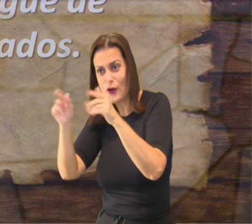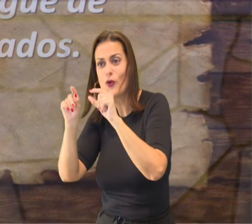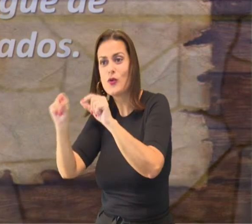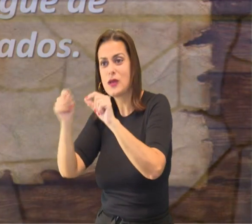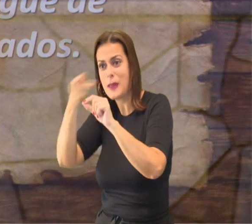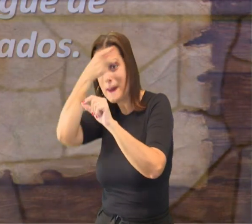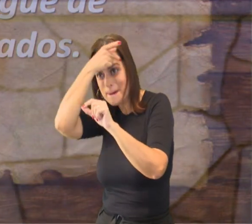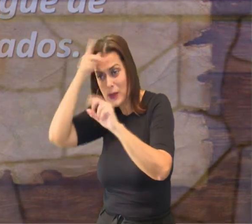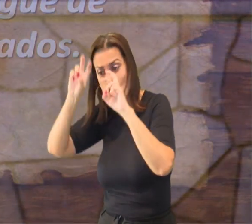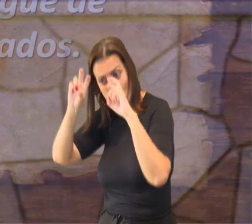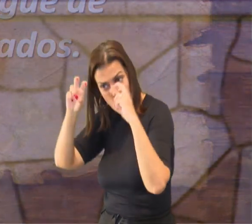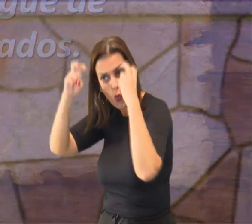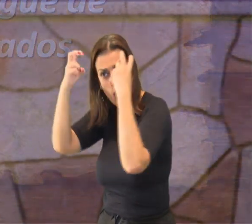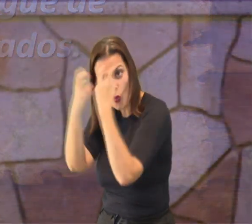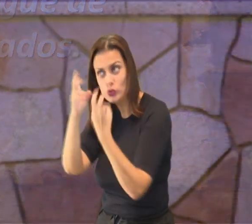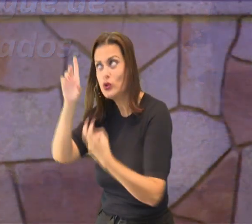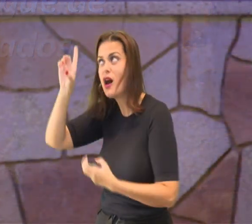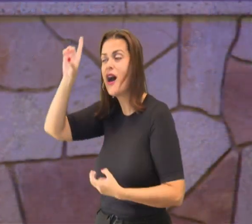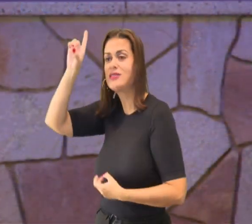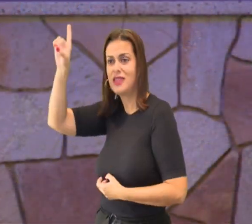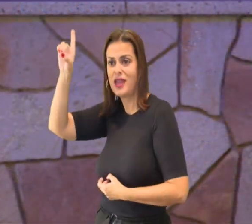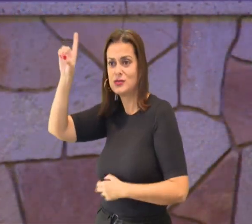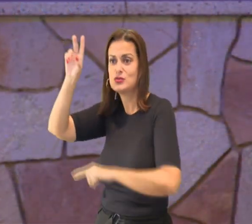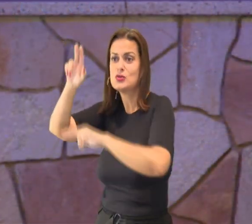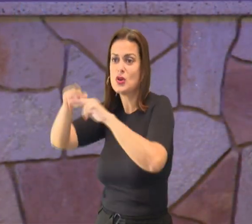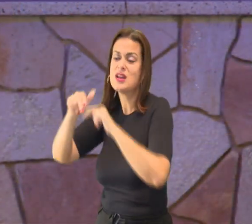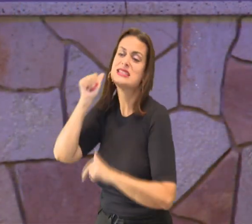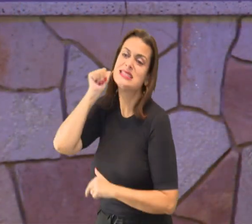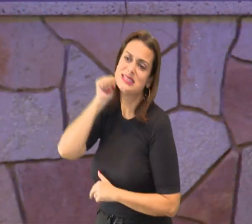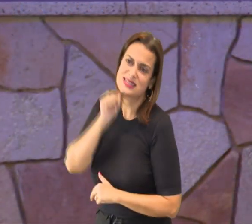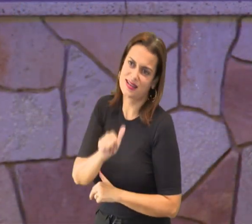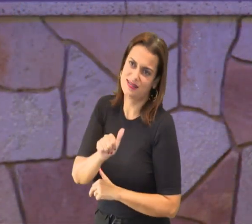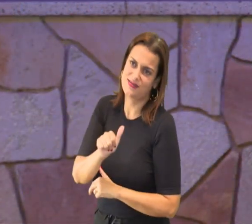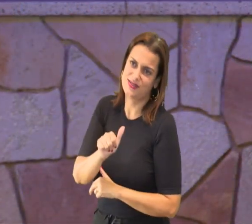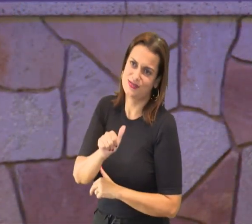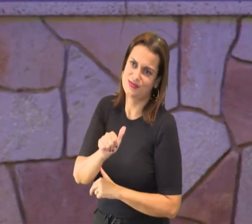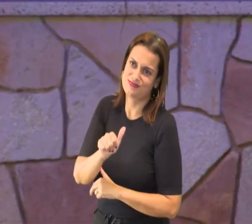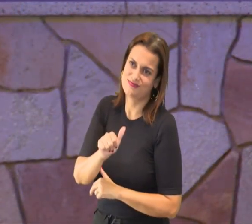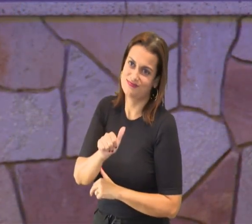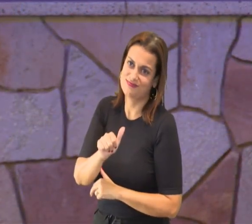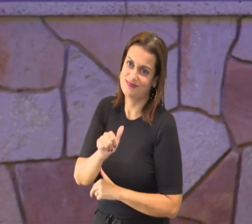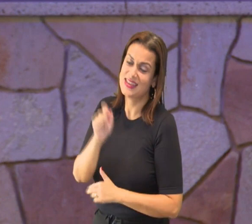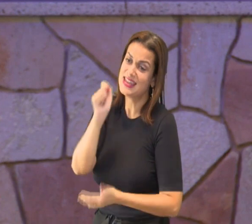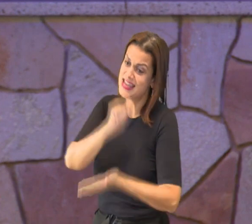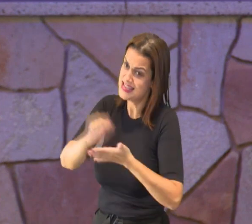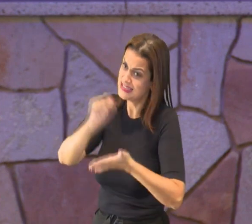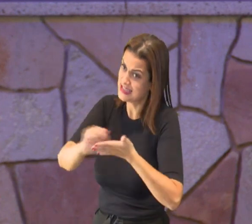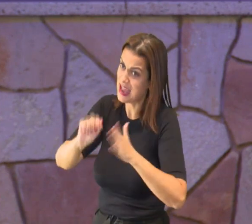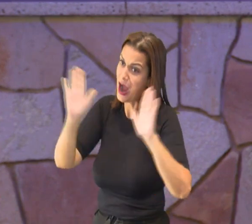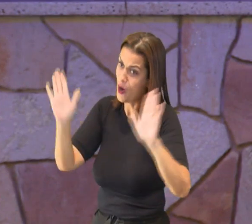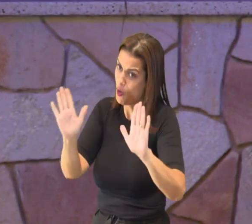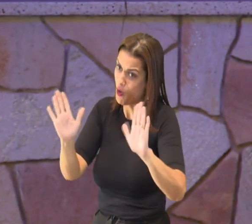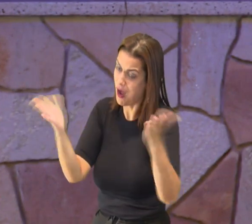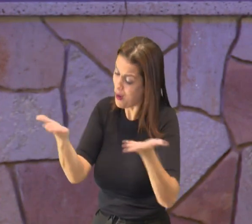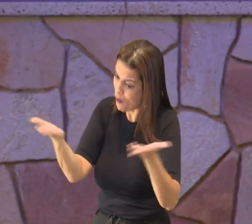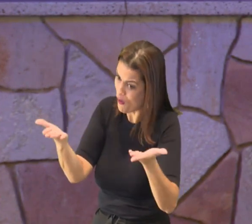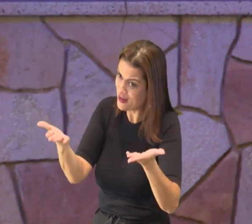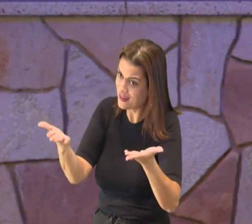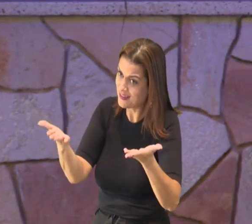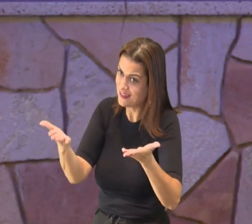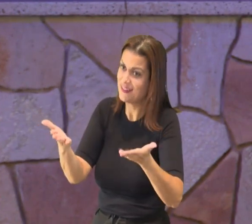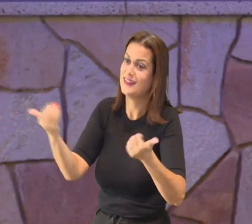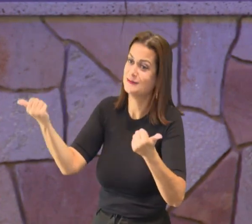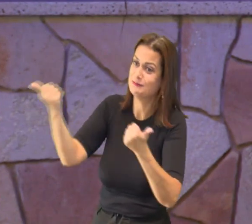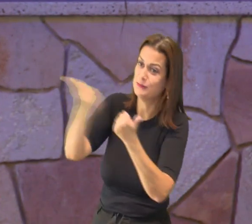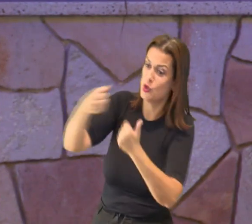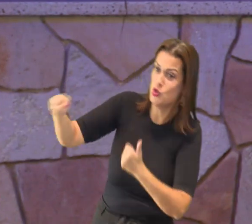àqueles que cultuavam a Deus por meio de sacrifícios. E o autor então quer nos dizer que Cristo se fez sacrifício por